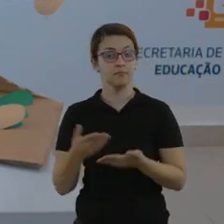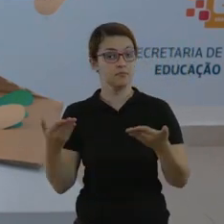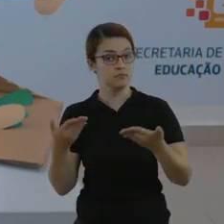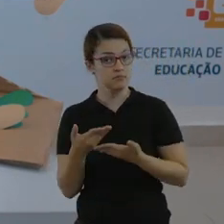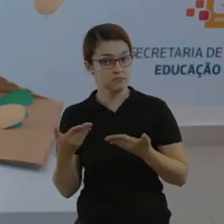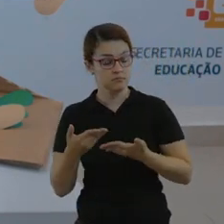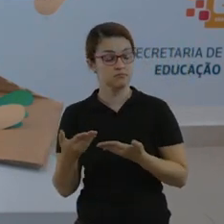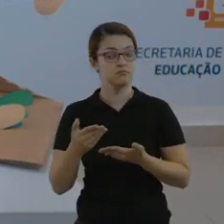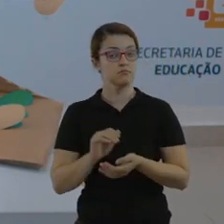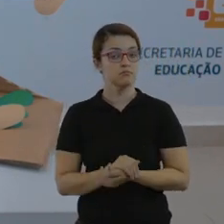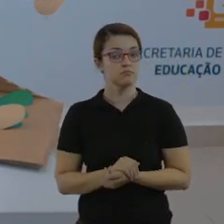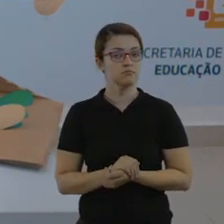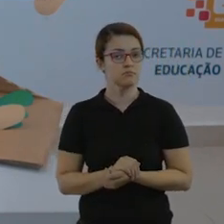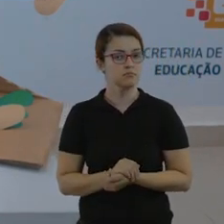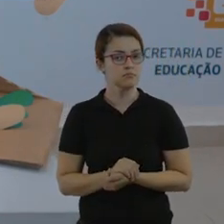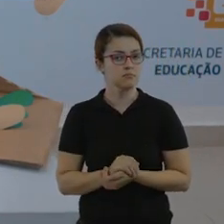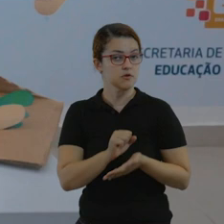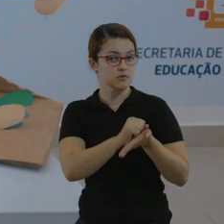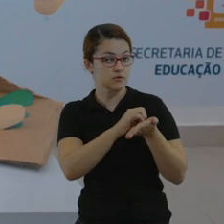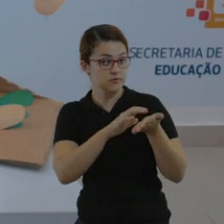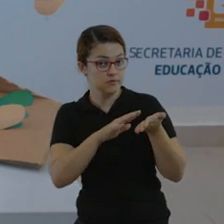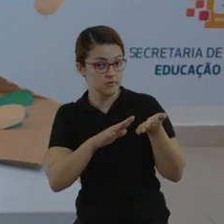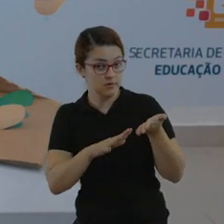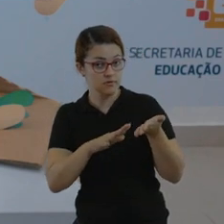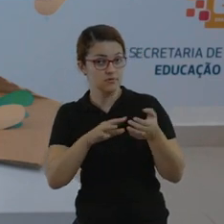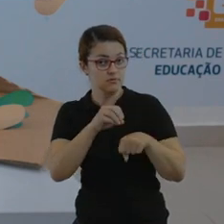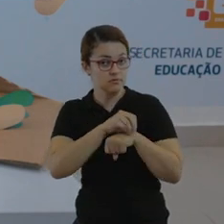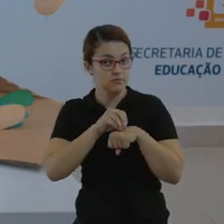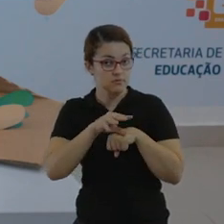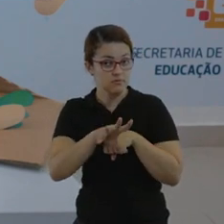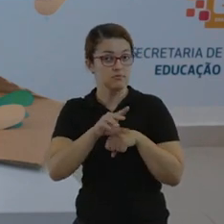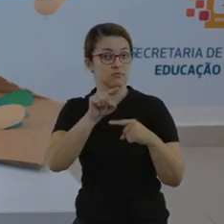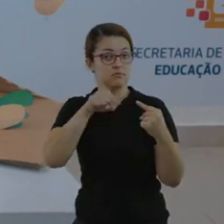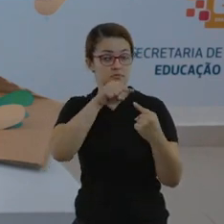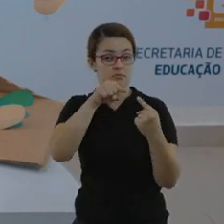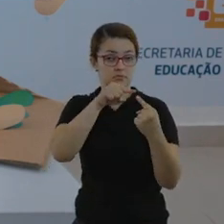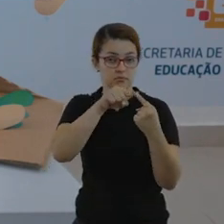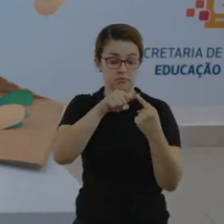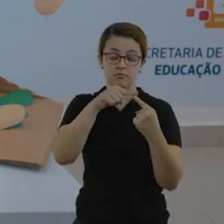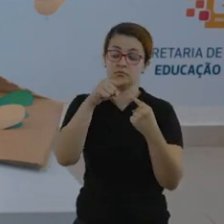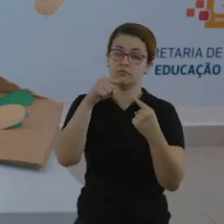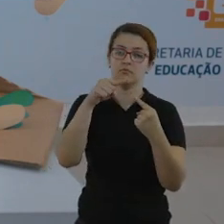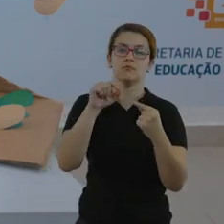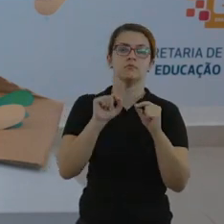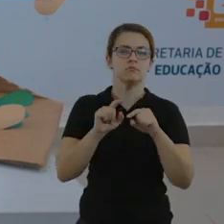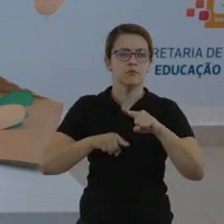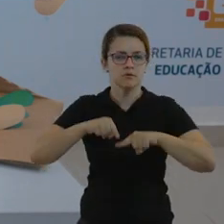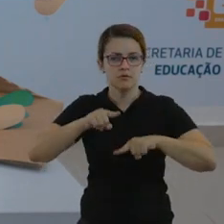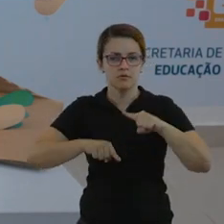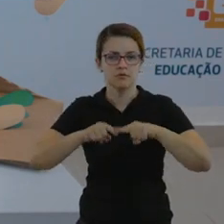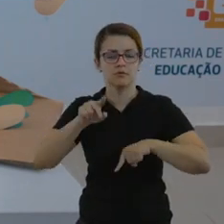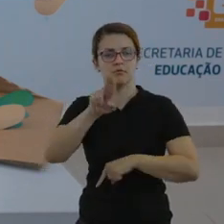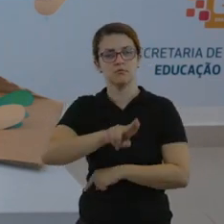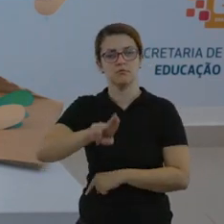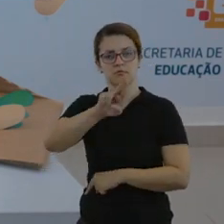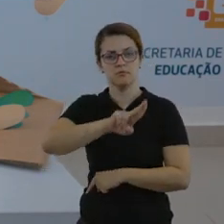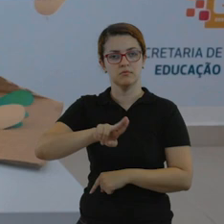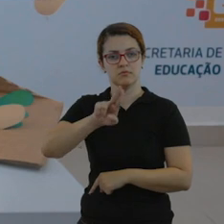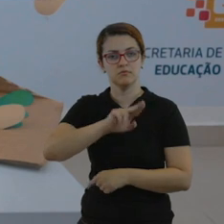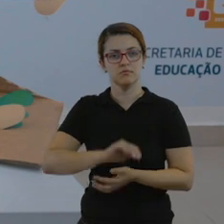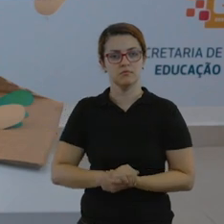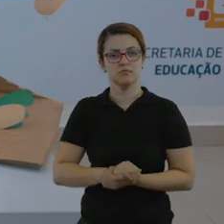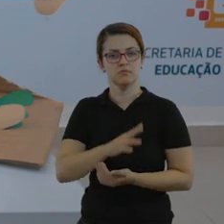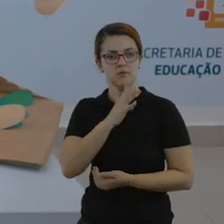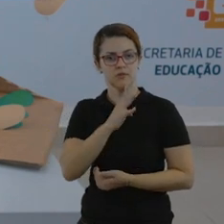Hoje eu vou falar com vocês sobre algumas atividades, tá? Que tem o objetivo de explorar uns materiais. Vocês